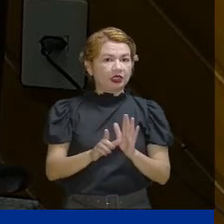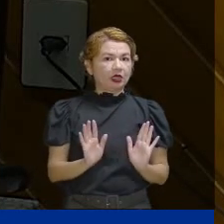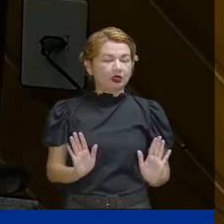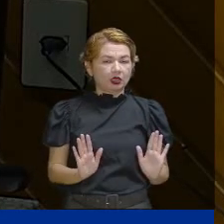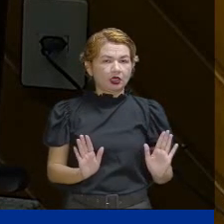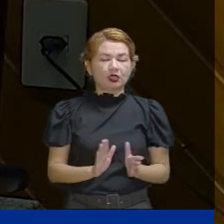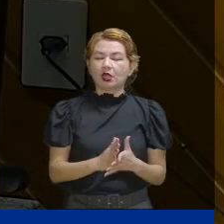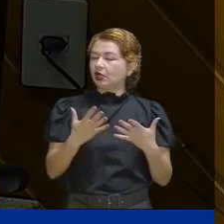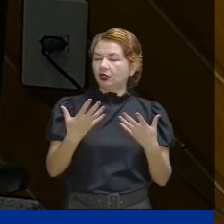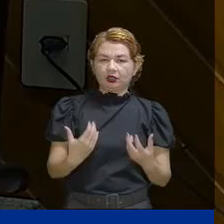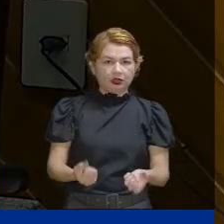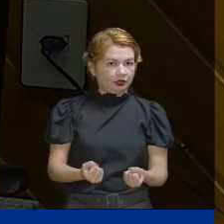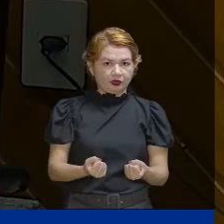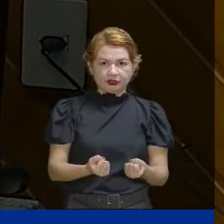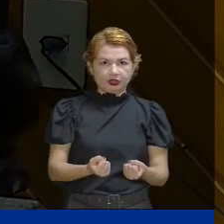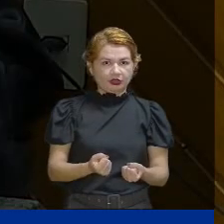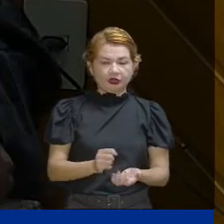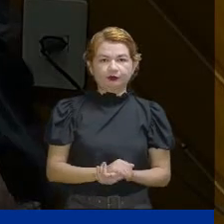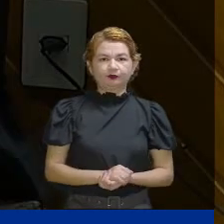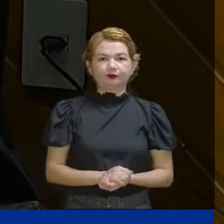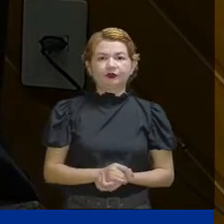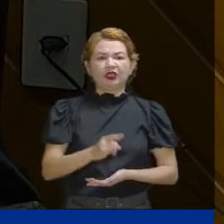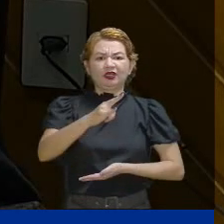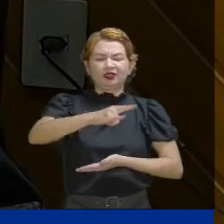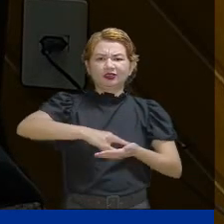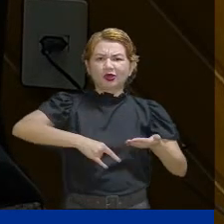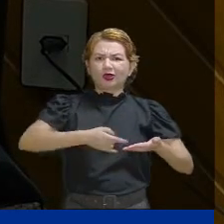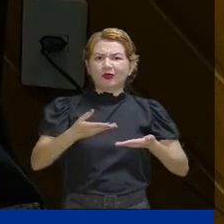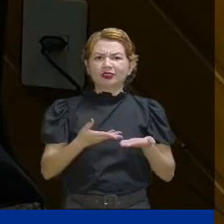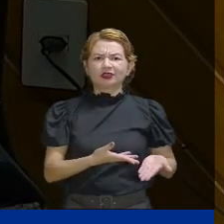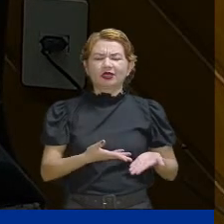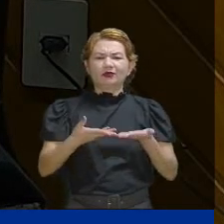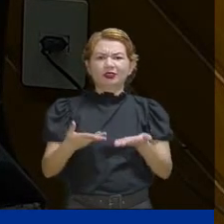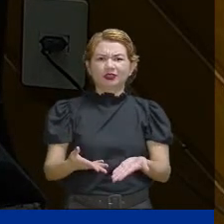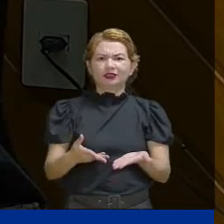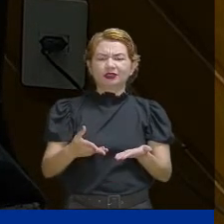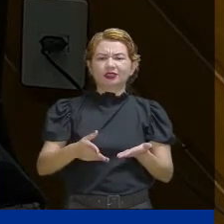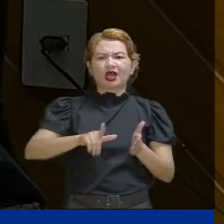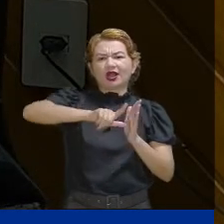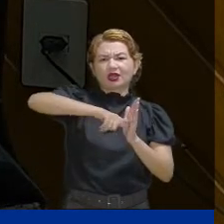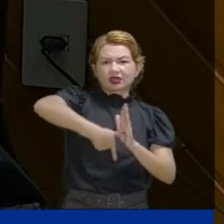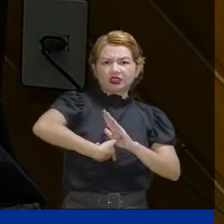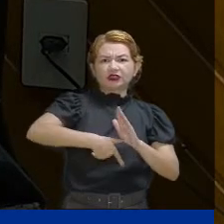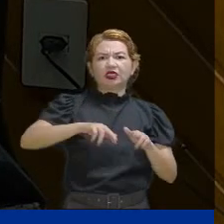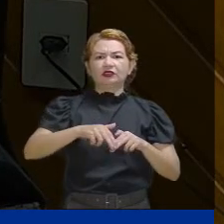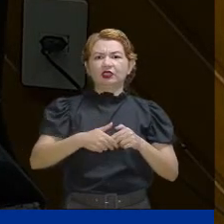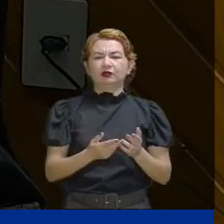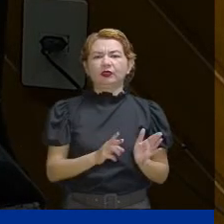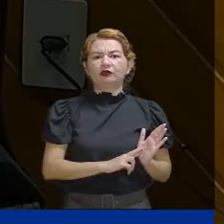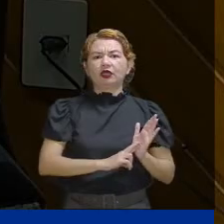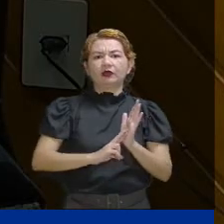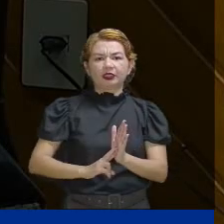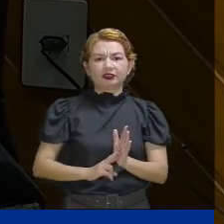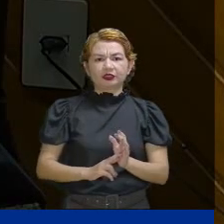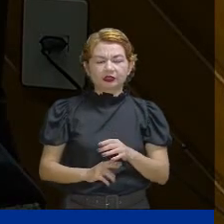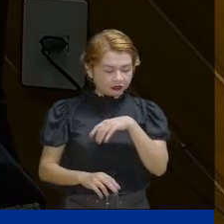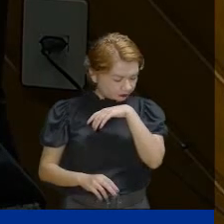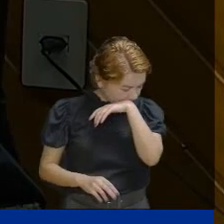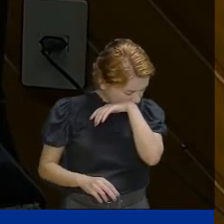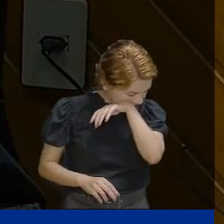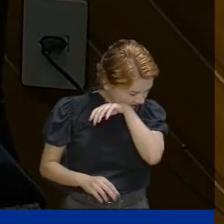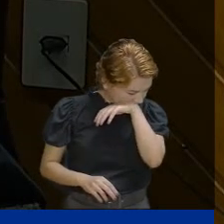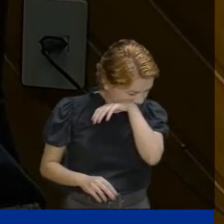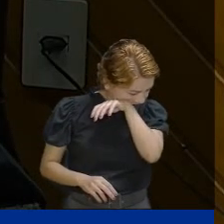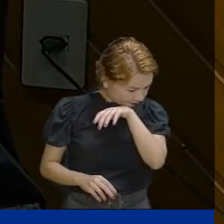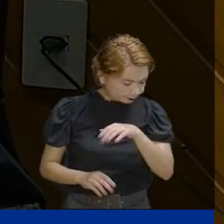não autoriza a admissão de documentação apresentada a destempo pelo representante nestes autos,